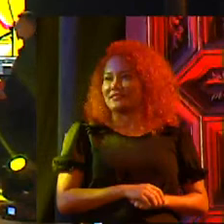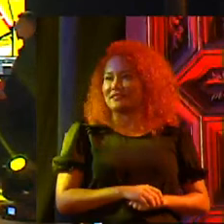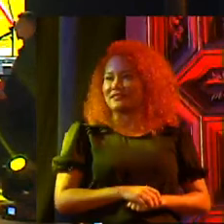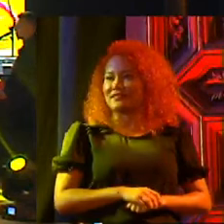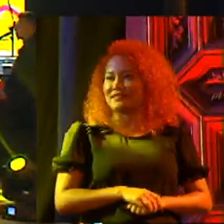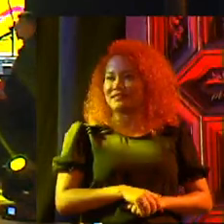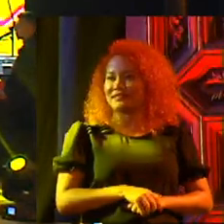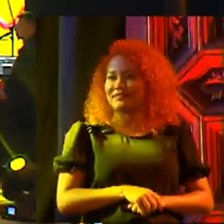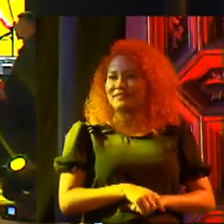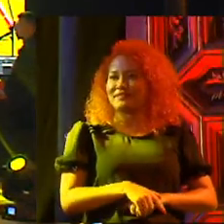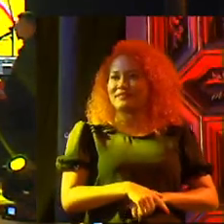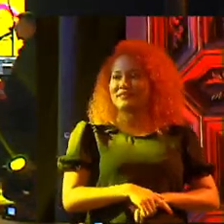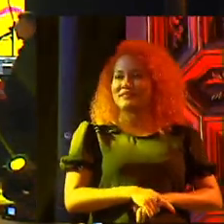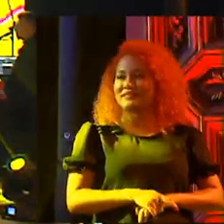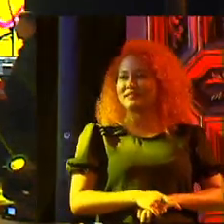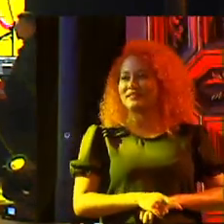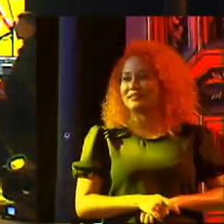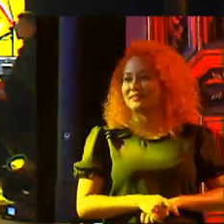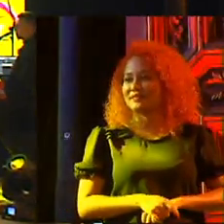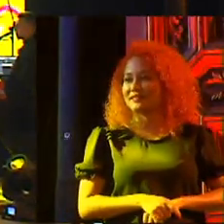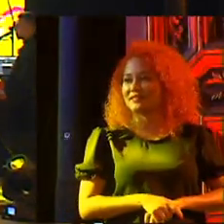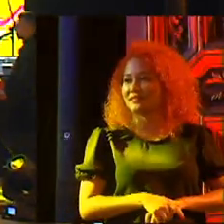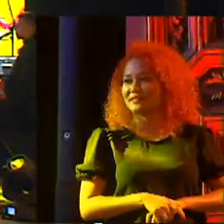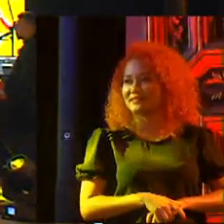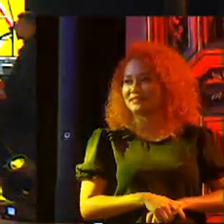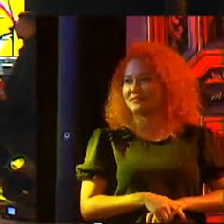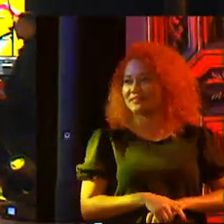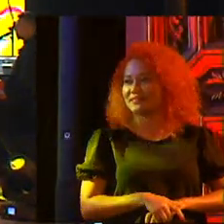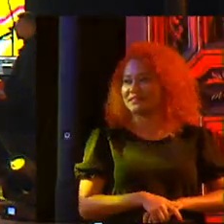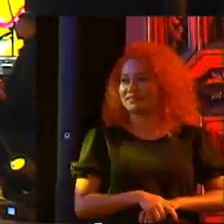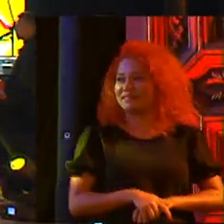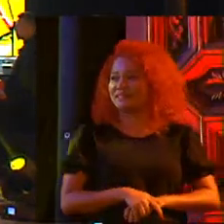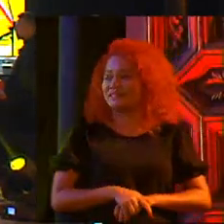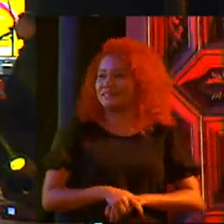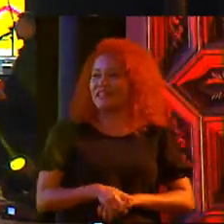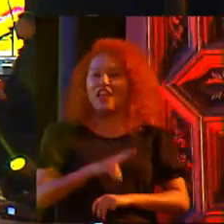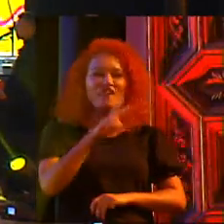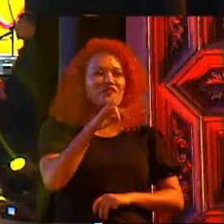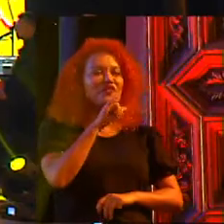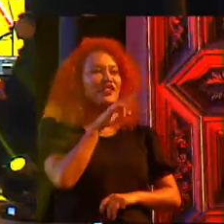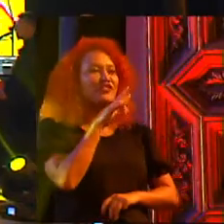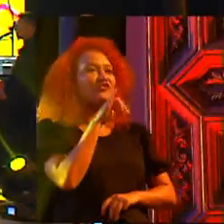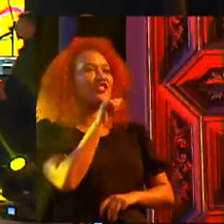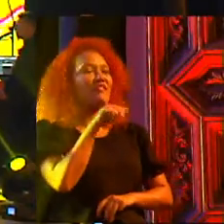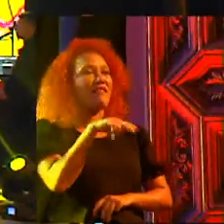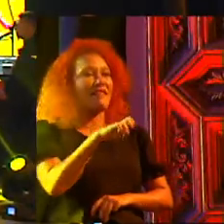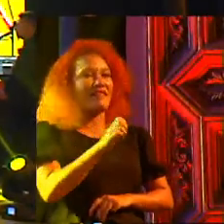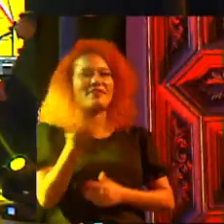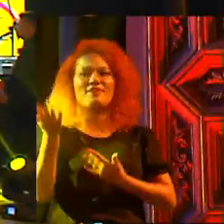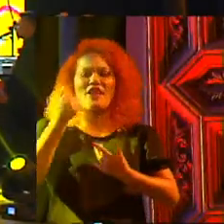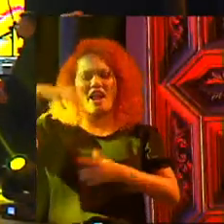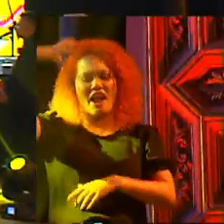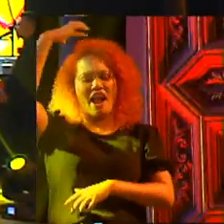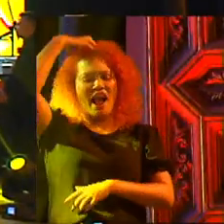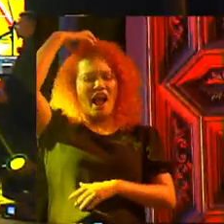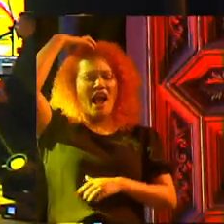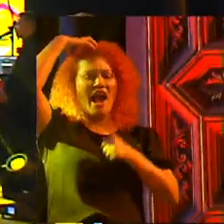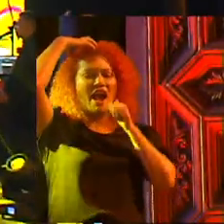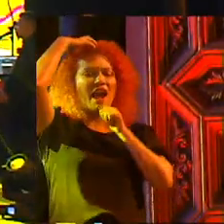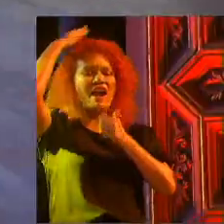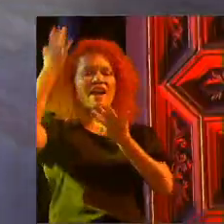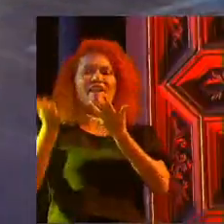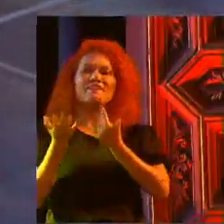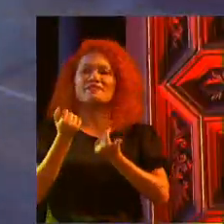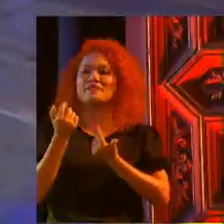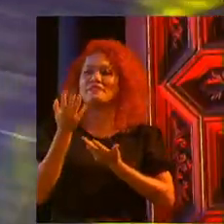é pra entregar. Não, já pode entrar. Já pode chamar. Viviane, venha, rainha, venha, venha, venha, meu bem, venha.